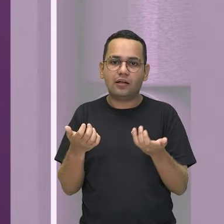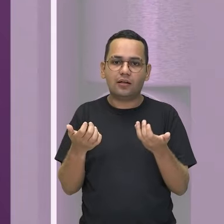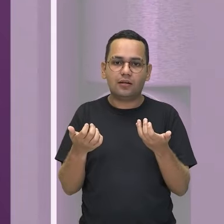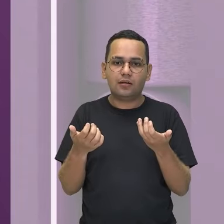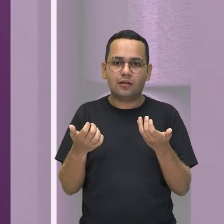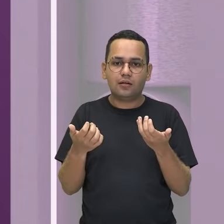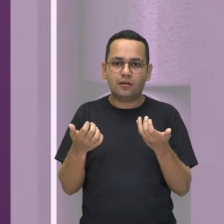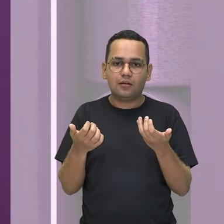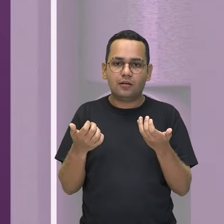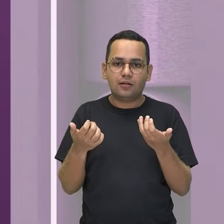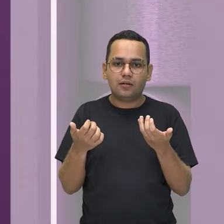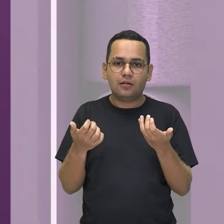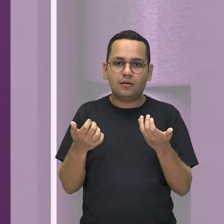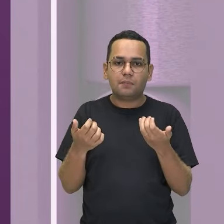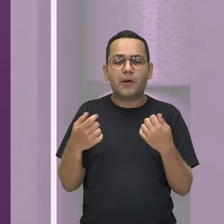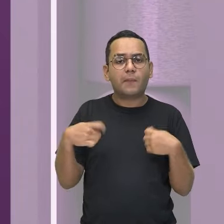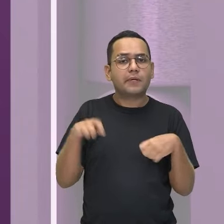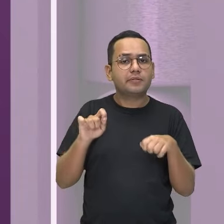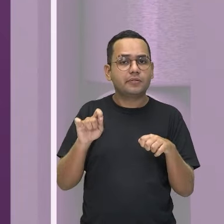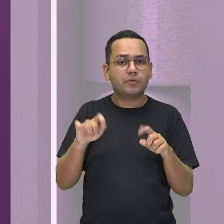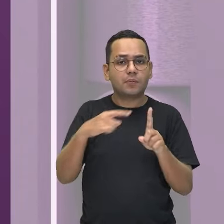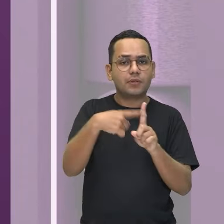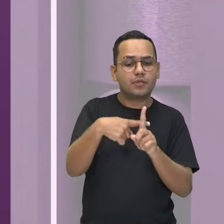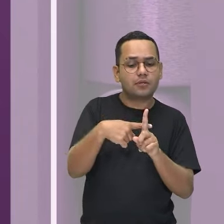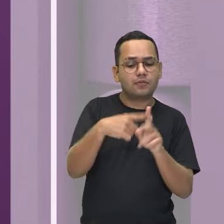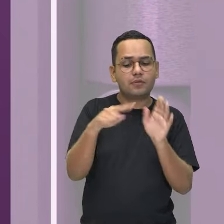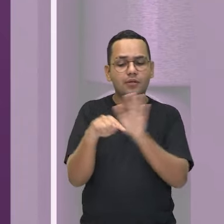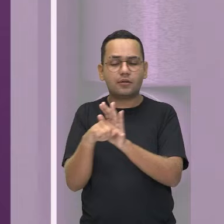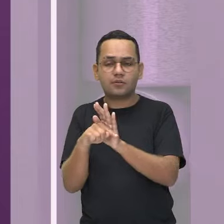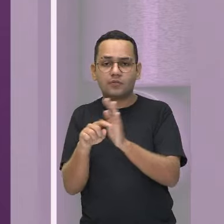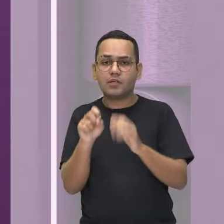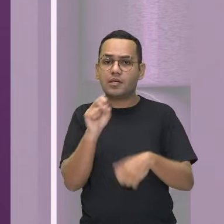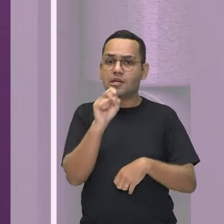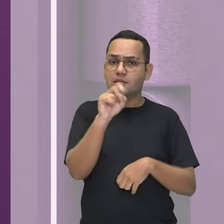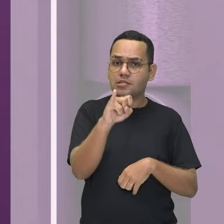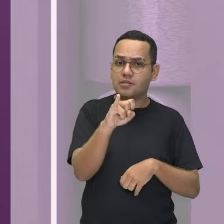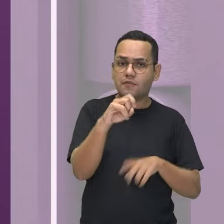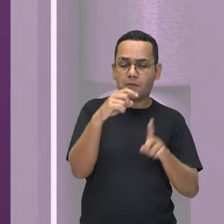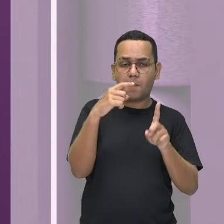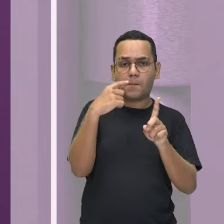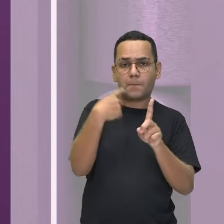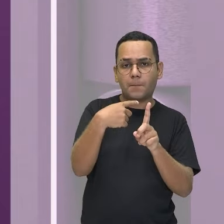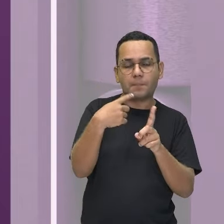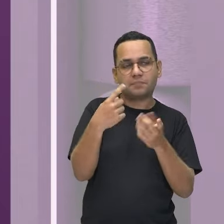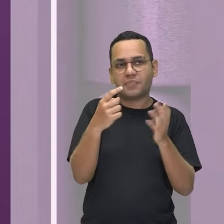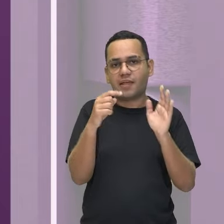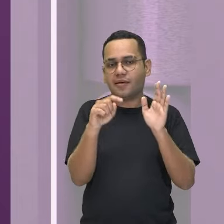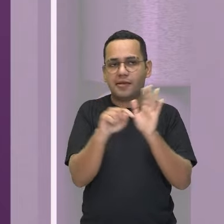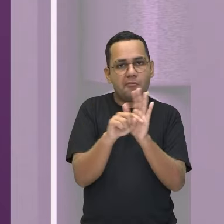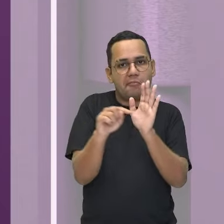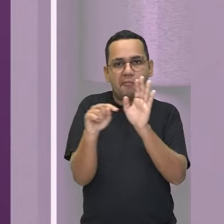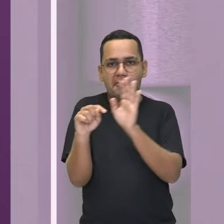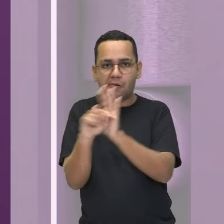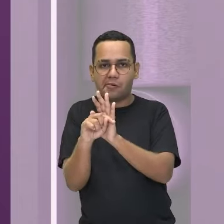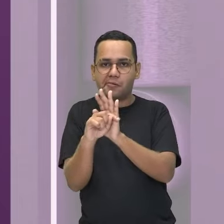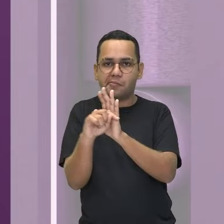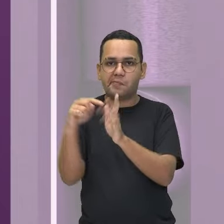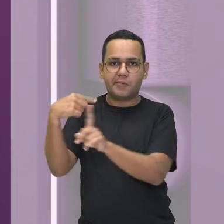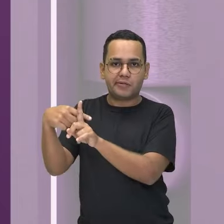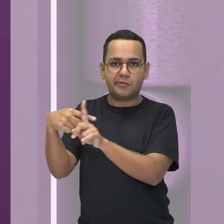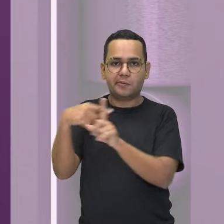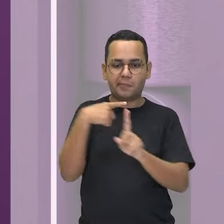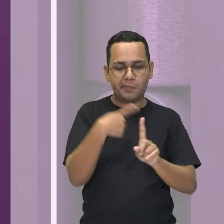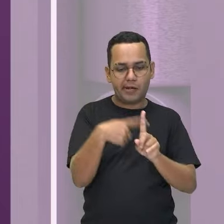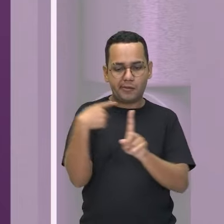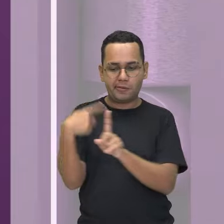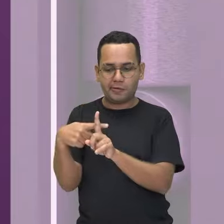bem, basta você fazer o jogo de sinal. Se os sinais forem iguais, dá positivo. Se os sinais forem diferentes, vai dar